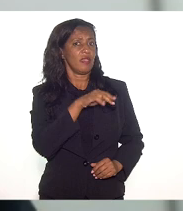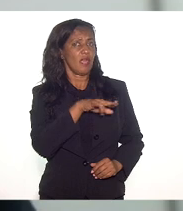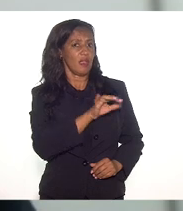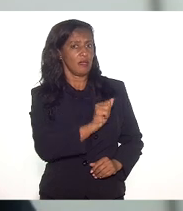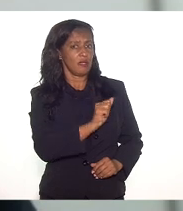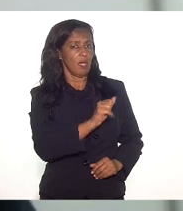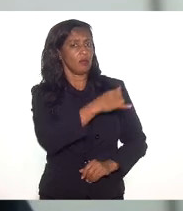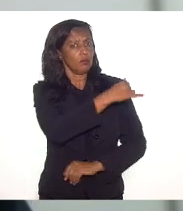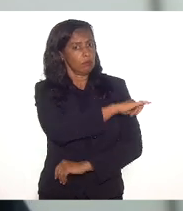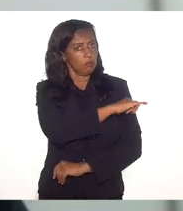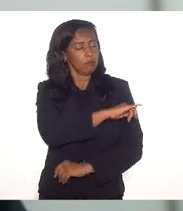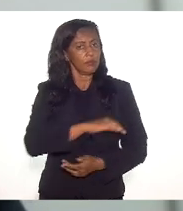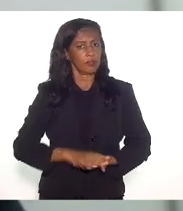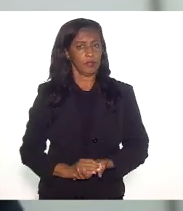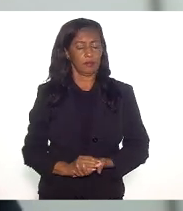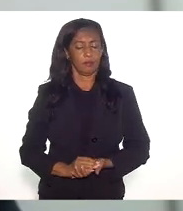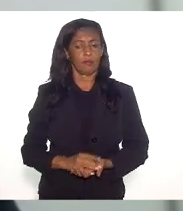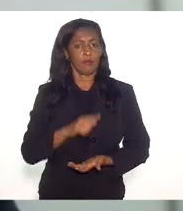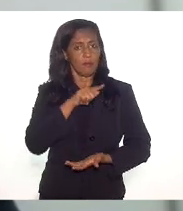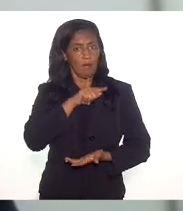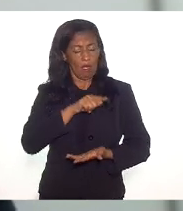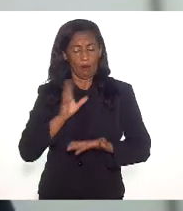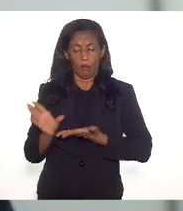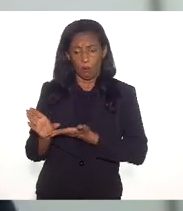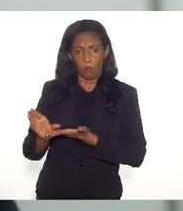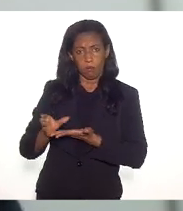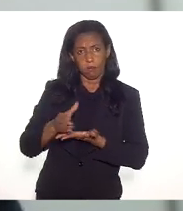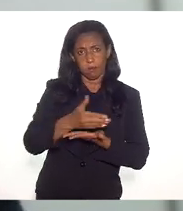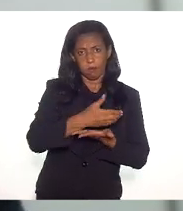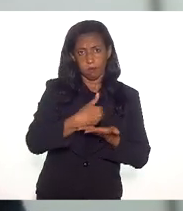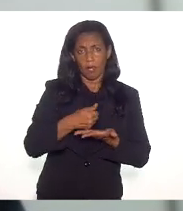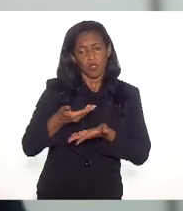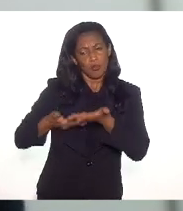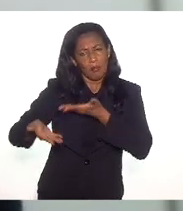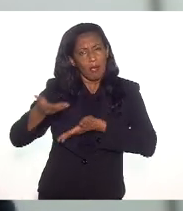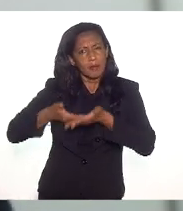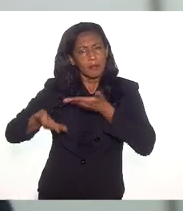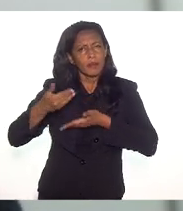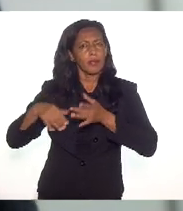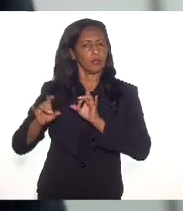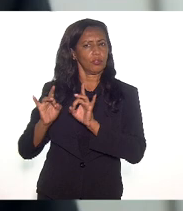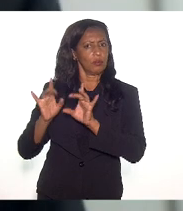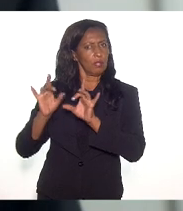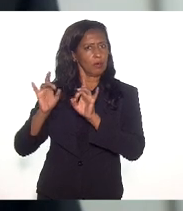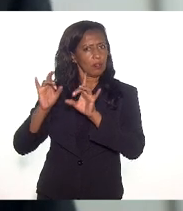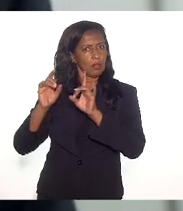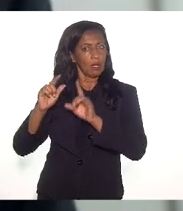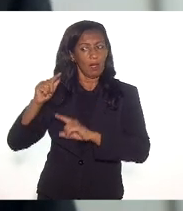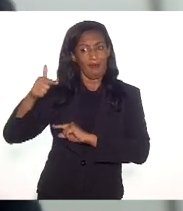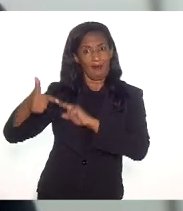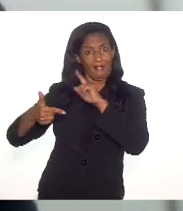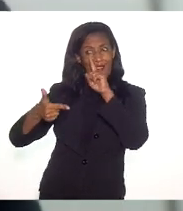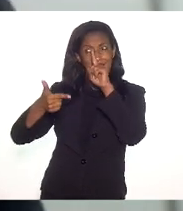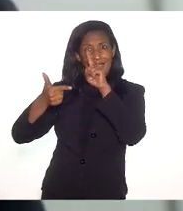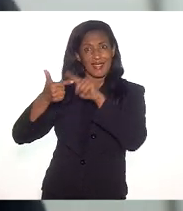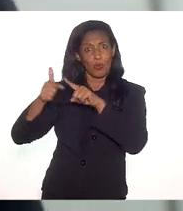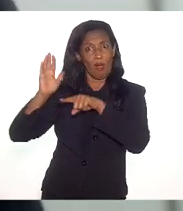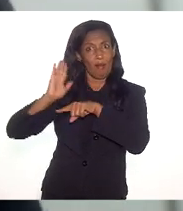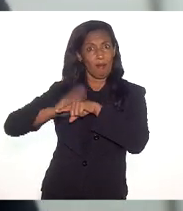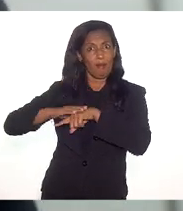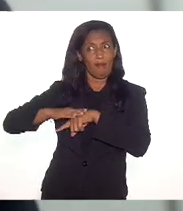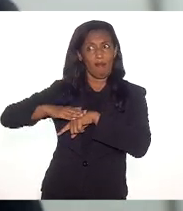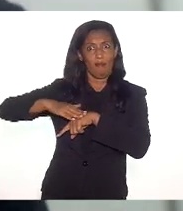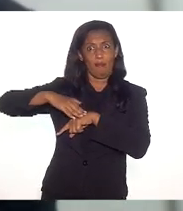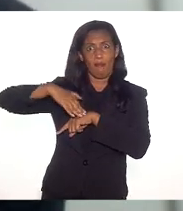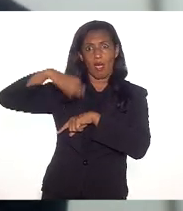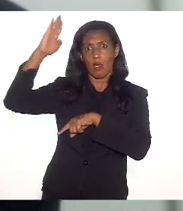Previdência. E que esta arrecadação de royalties de participação especial é a segunda maior arrecadação